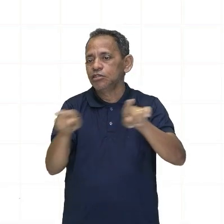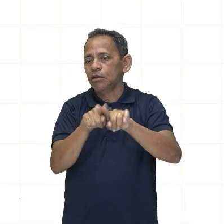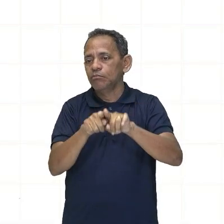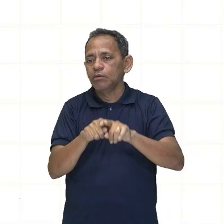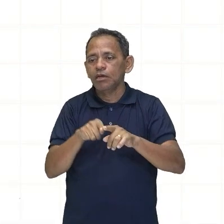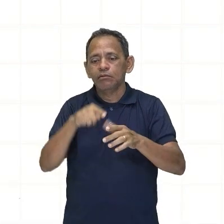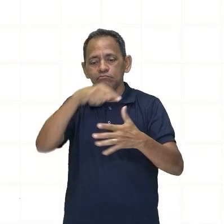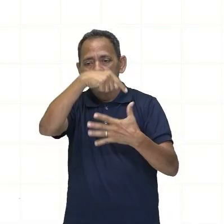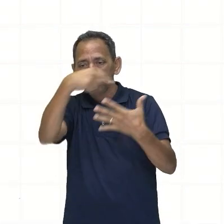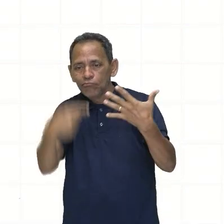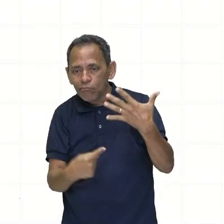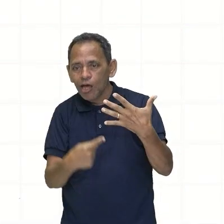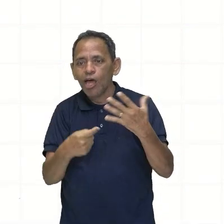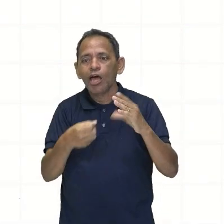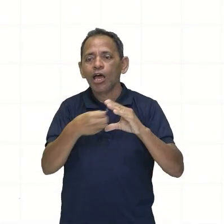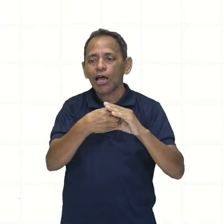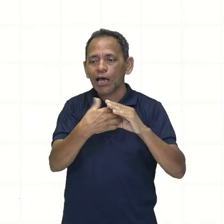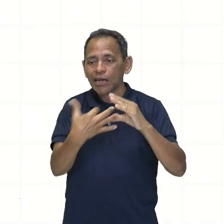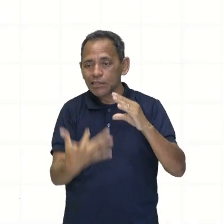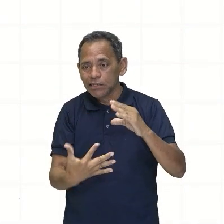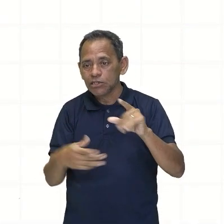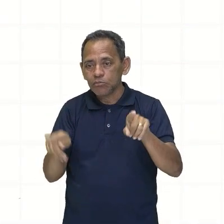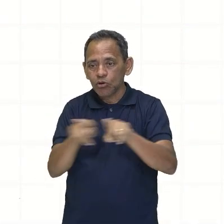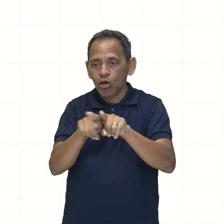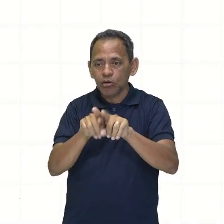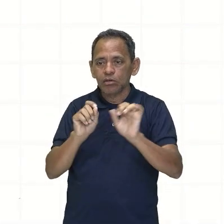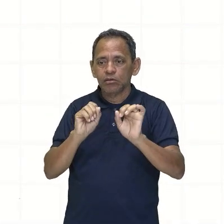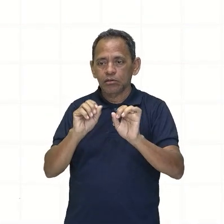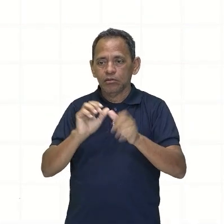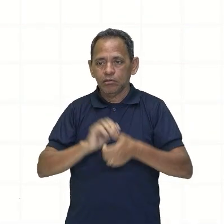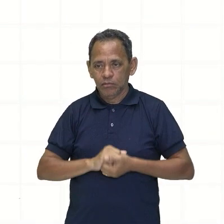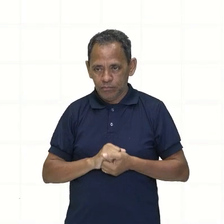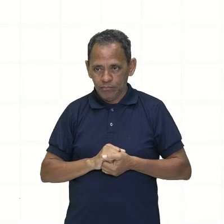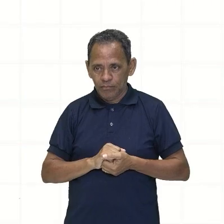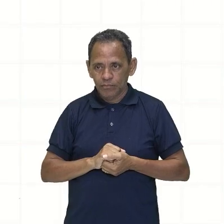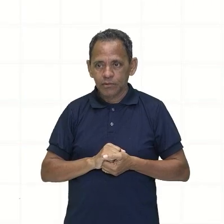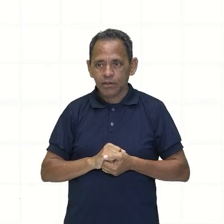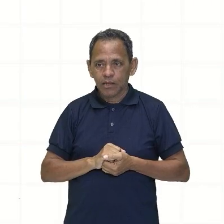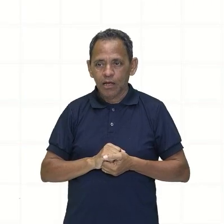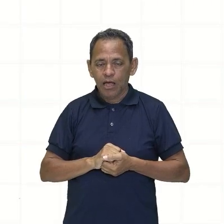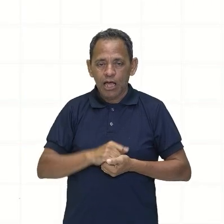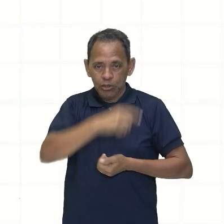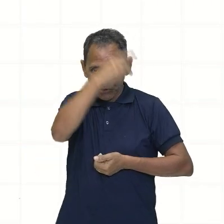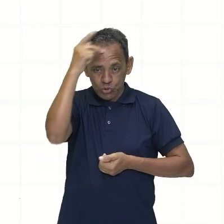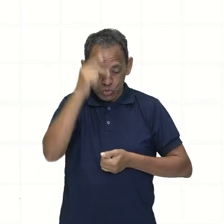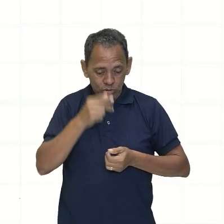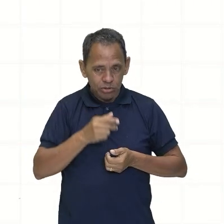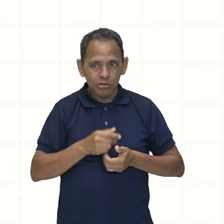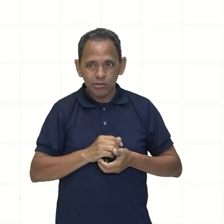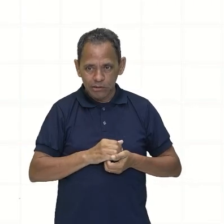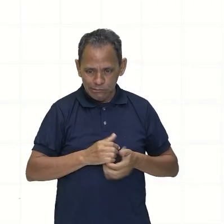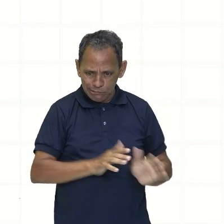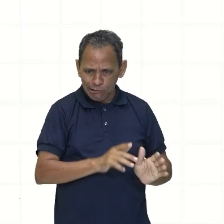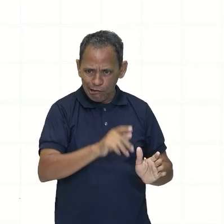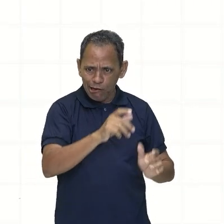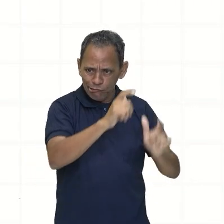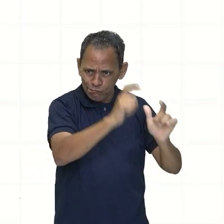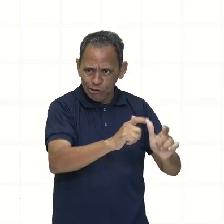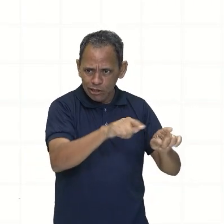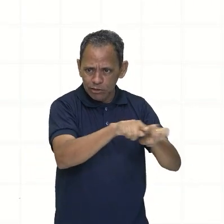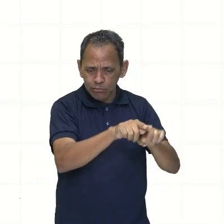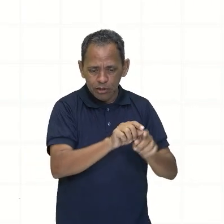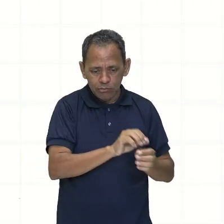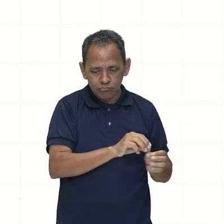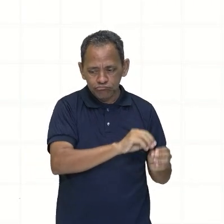fatores, né, que vão levar as pessoas a saírem das suas regiões ou dos seus estados para outros, né? Aí o